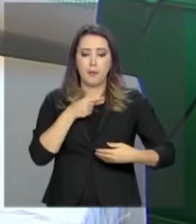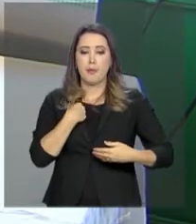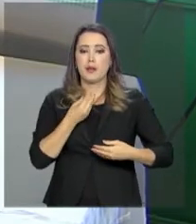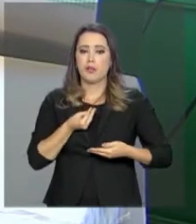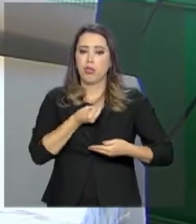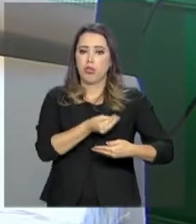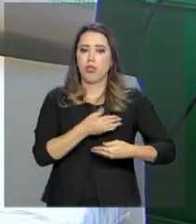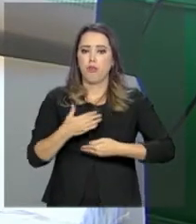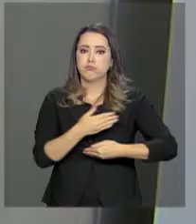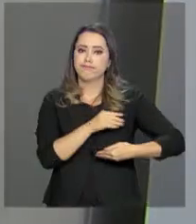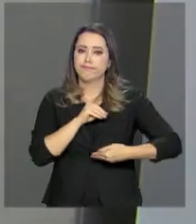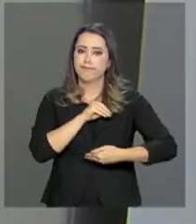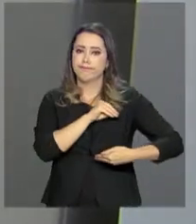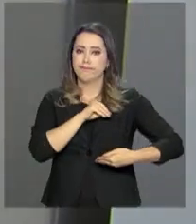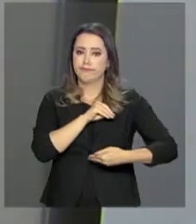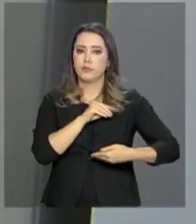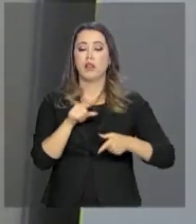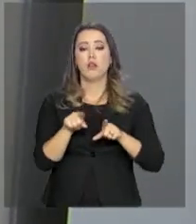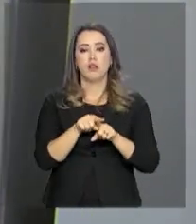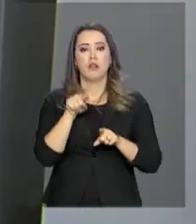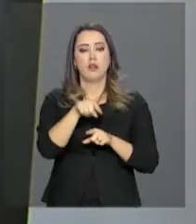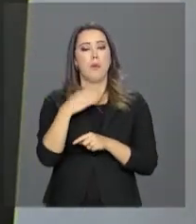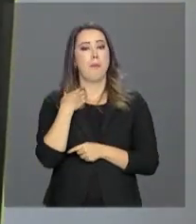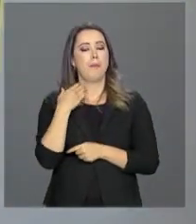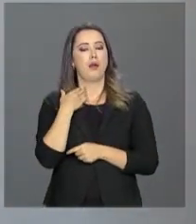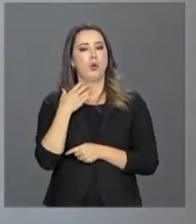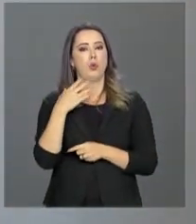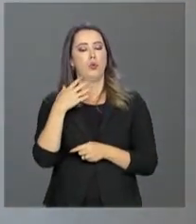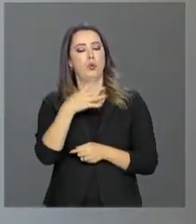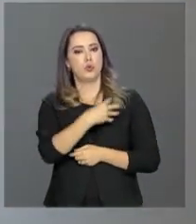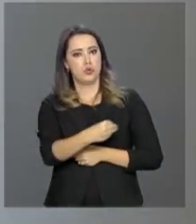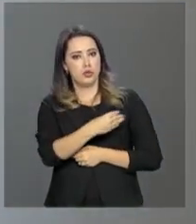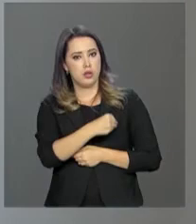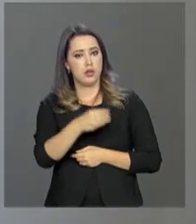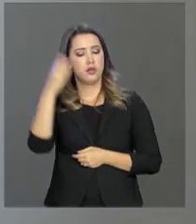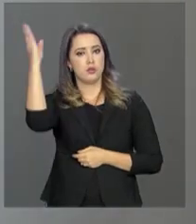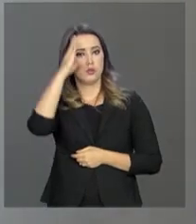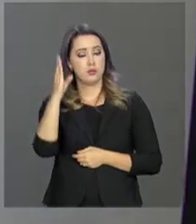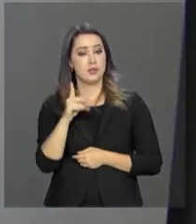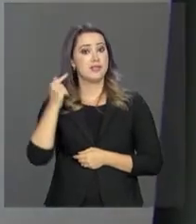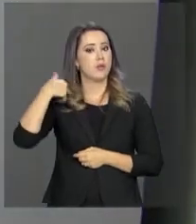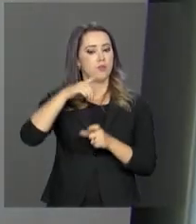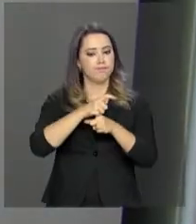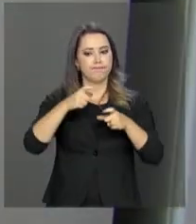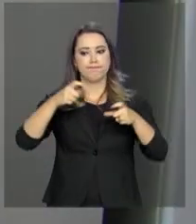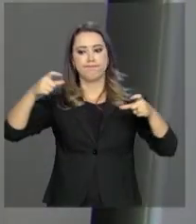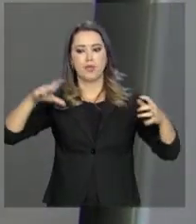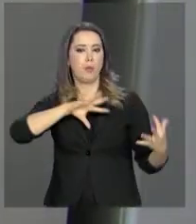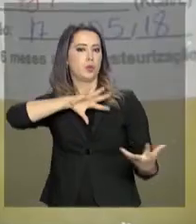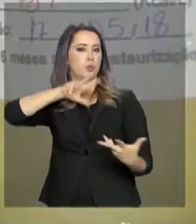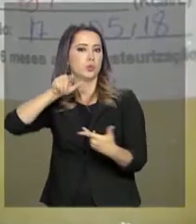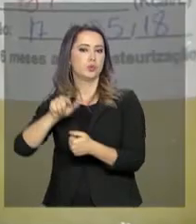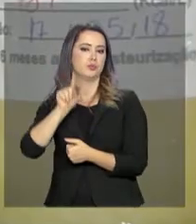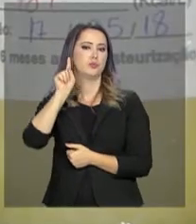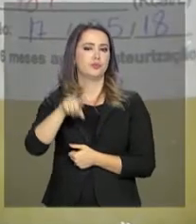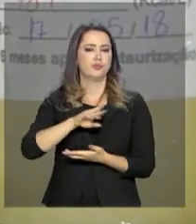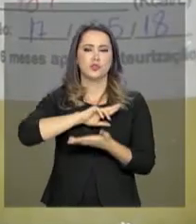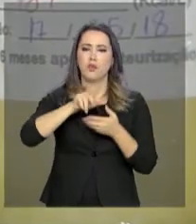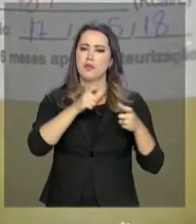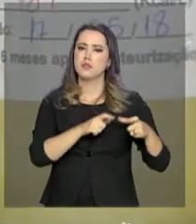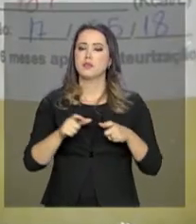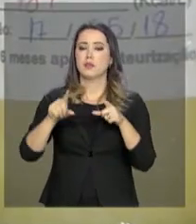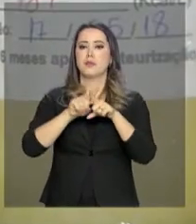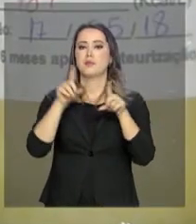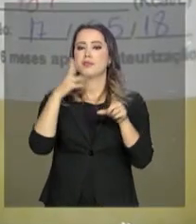a rede de bancos de leite do brasil a maior do mundo todo mais de 200 bancos e 150 postos de coleta mas para